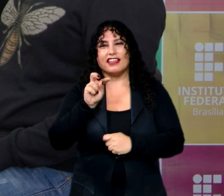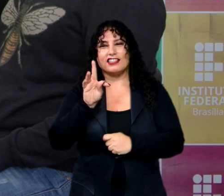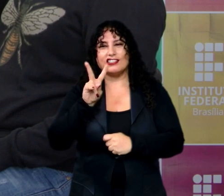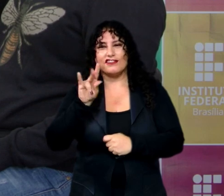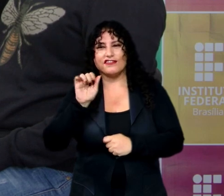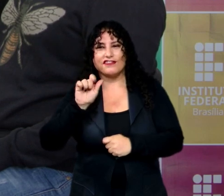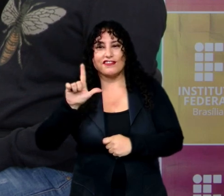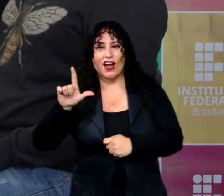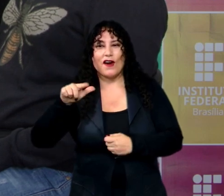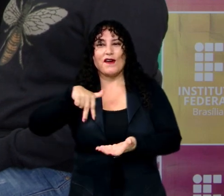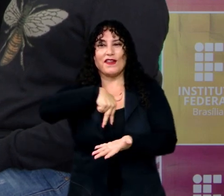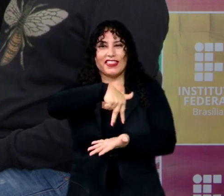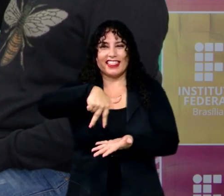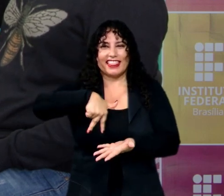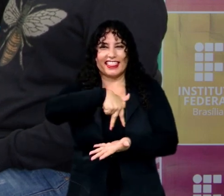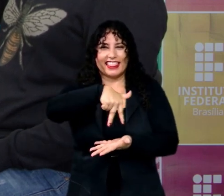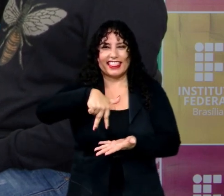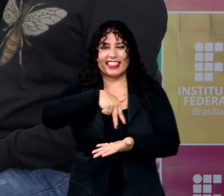iFestival Dança.